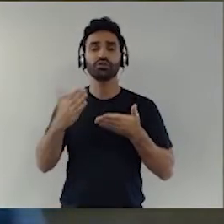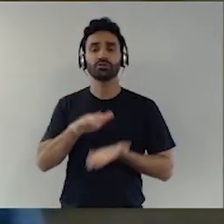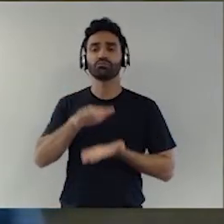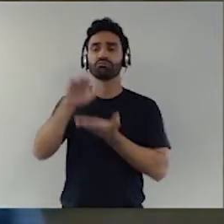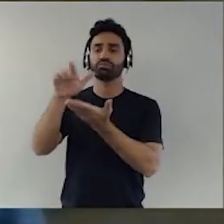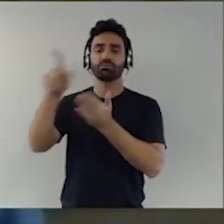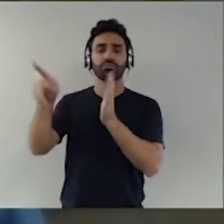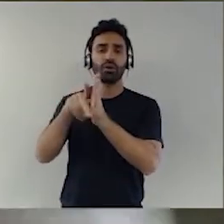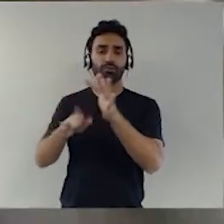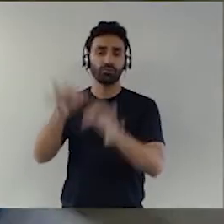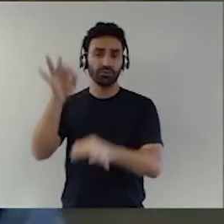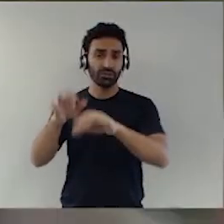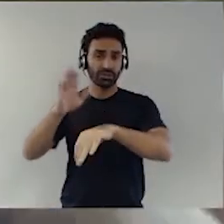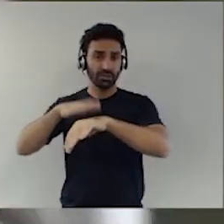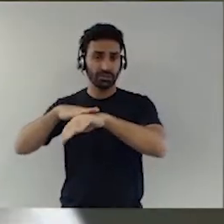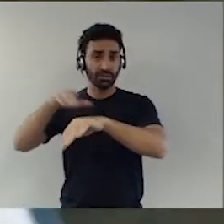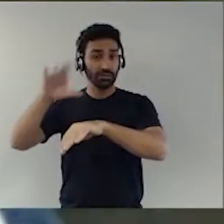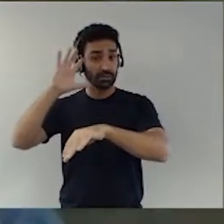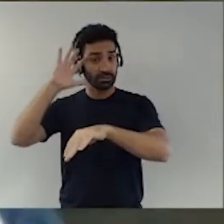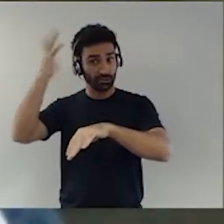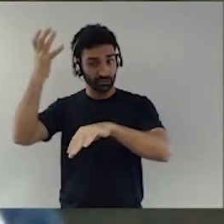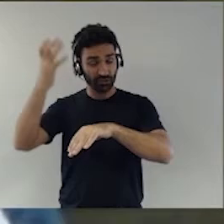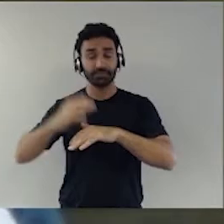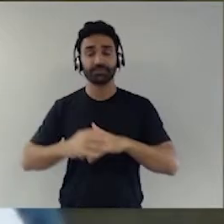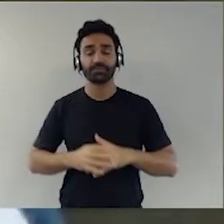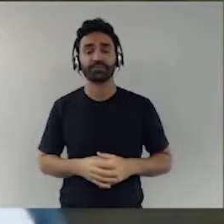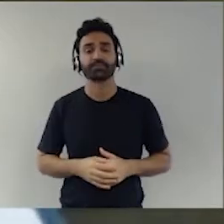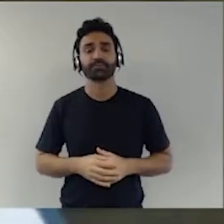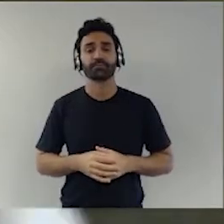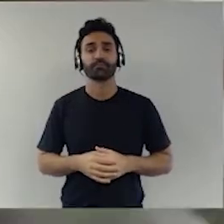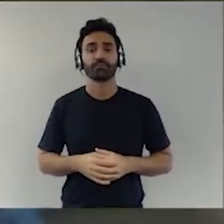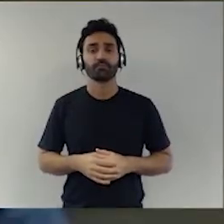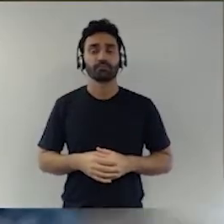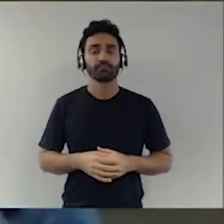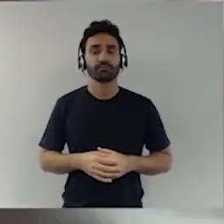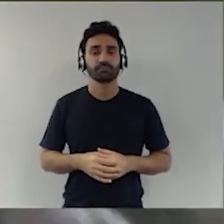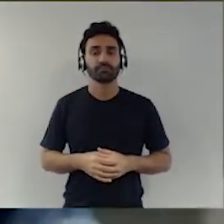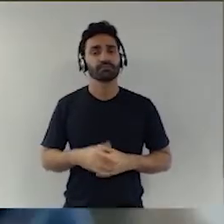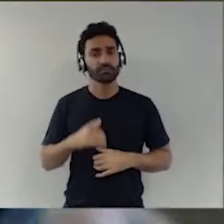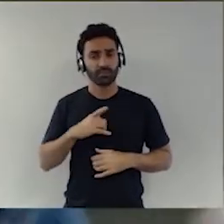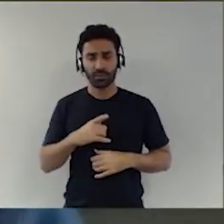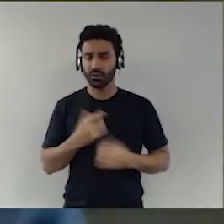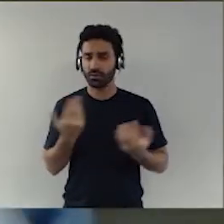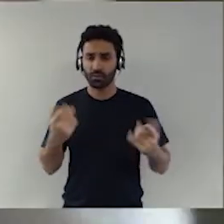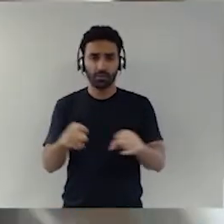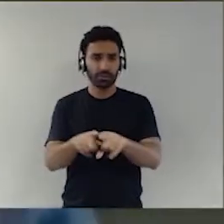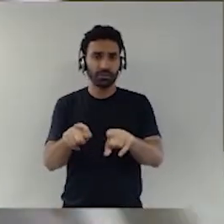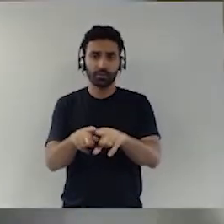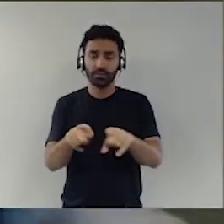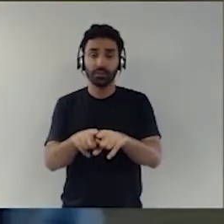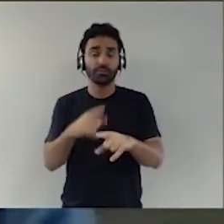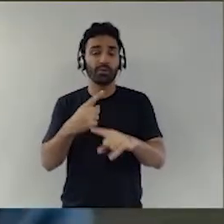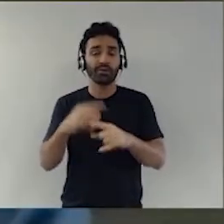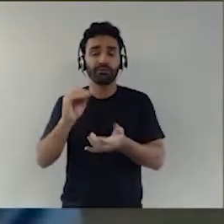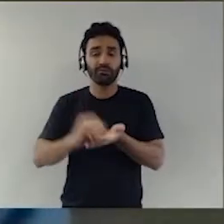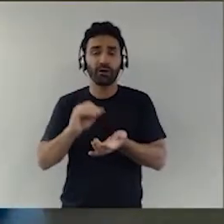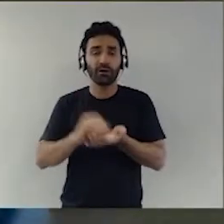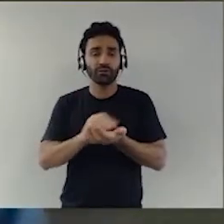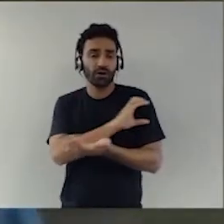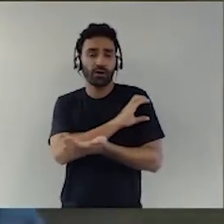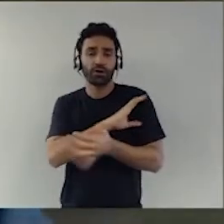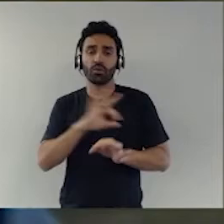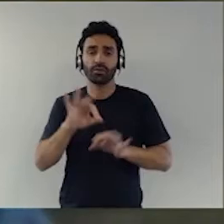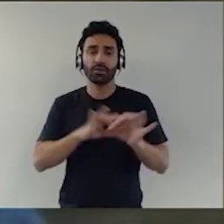ao Poder Judiciário diante do conflito, inclusive decorrente dessa ausência de coordenação.